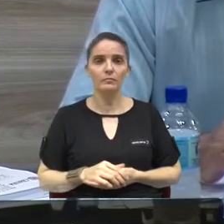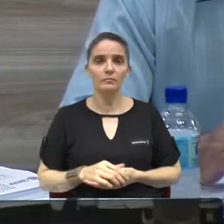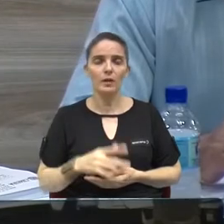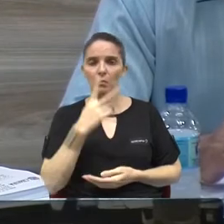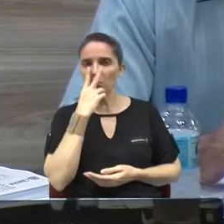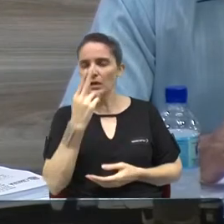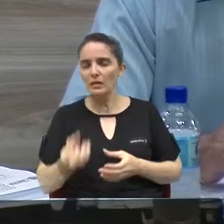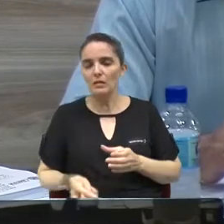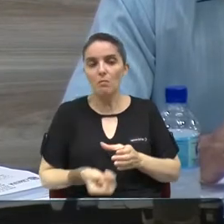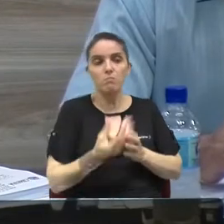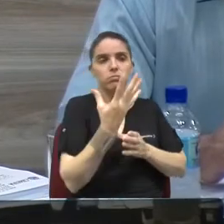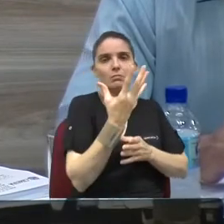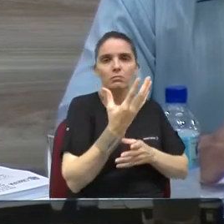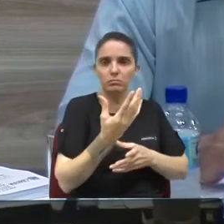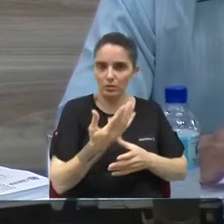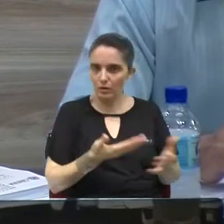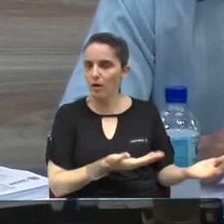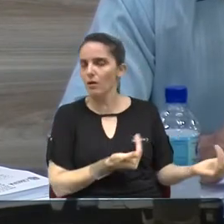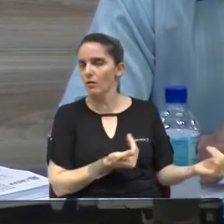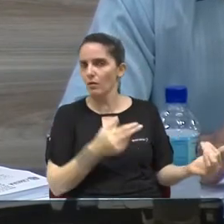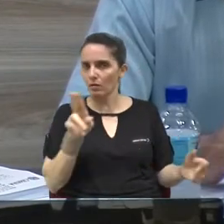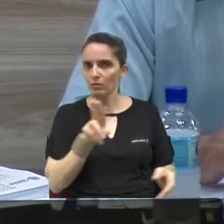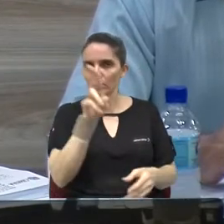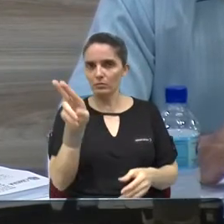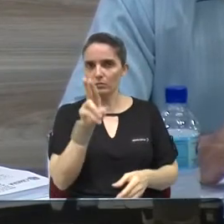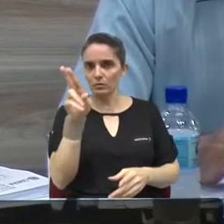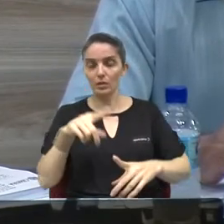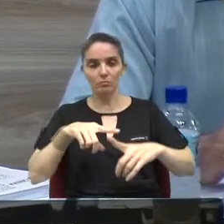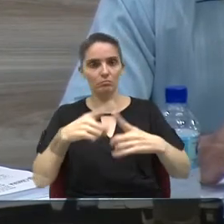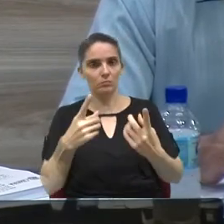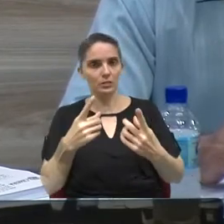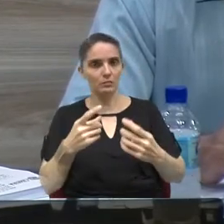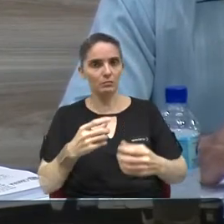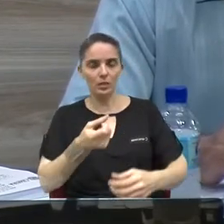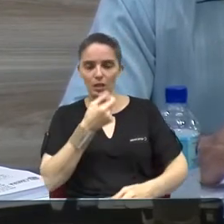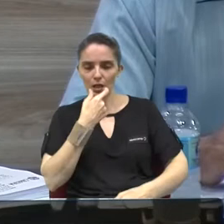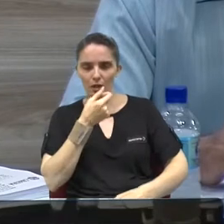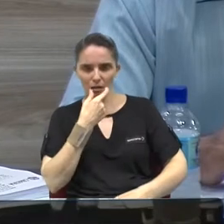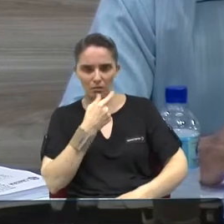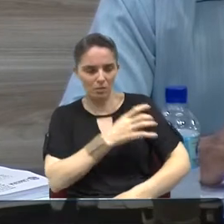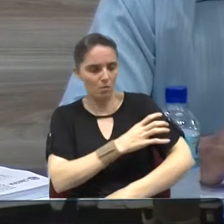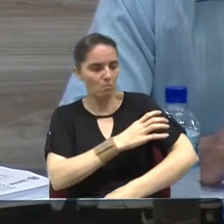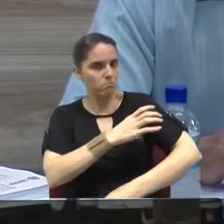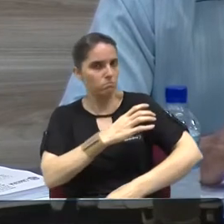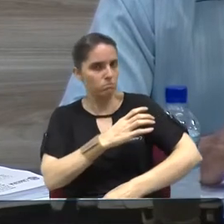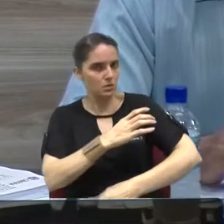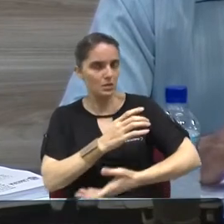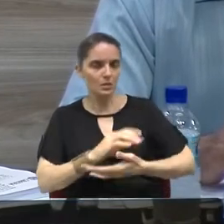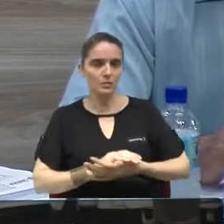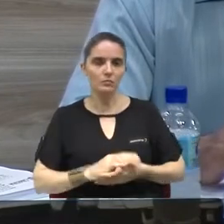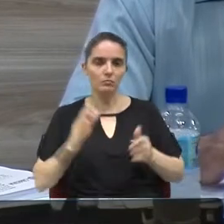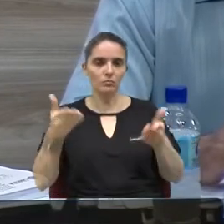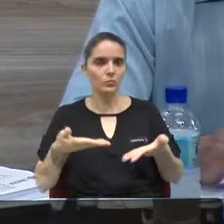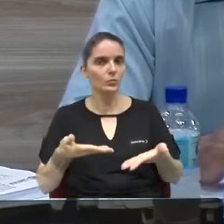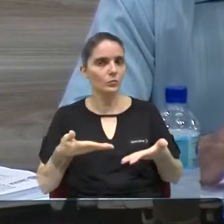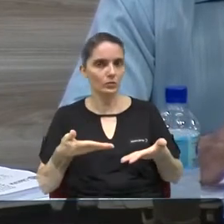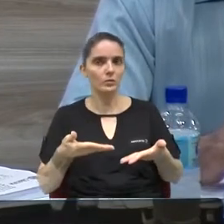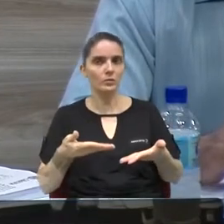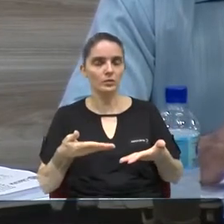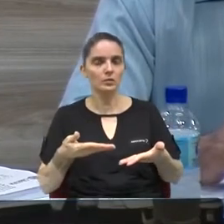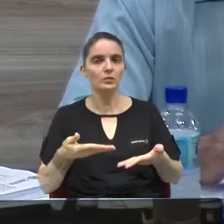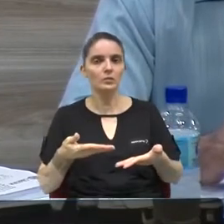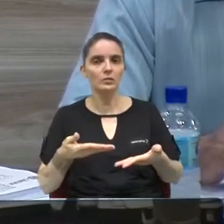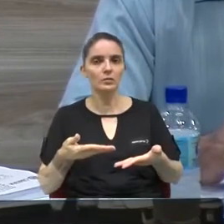moda perante os nossos jovens. Então, hoje, os anabolizantes ou as famosas bombas, hoje ele é, faz